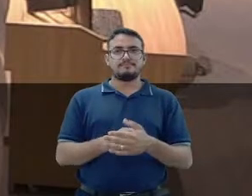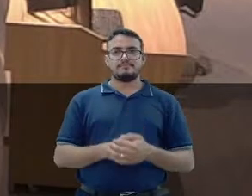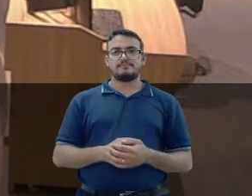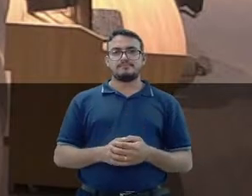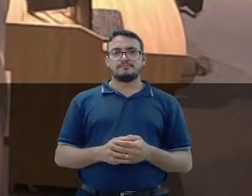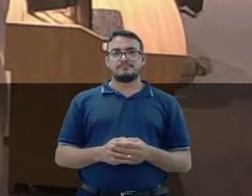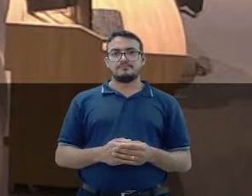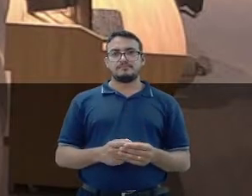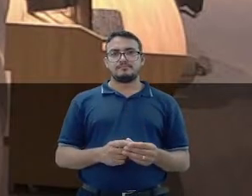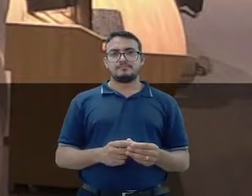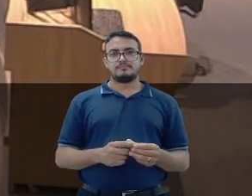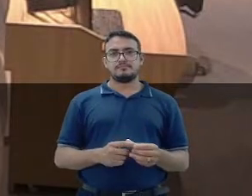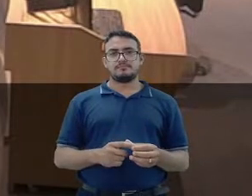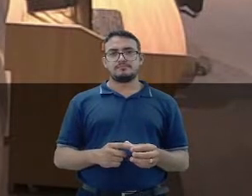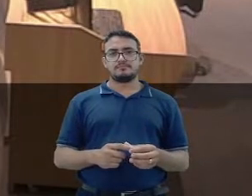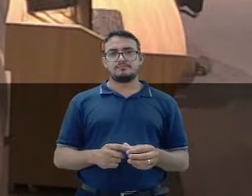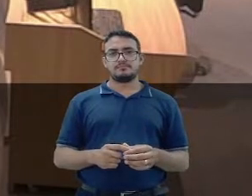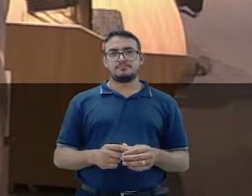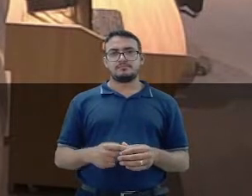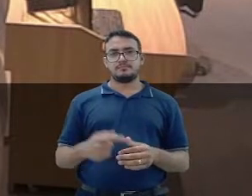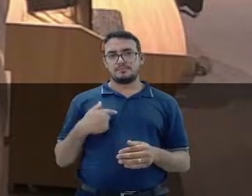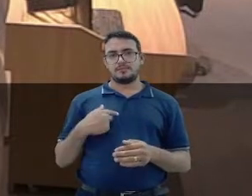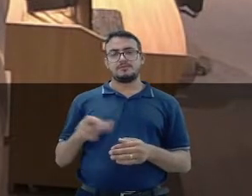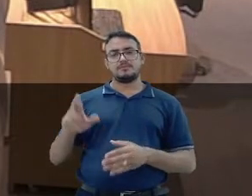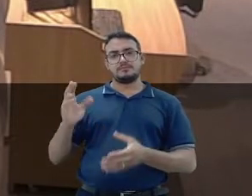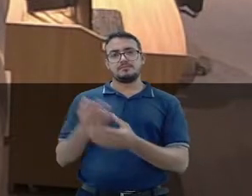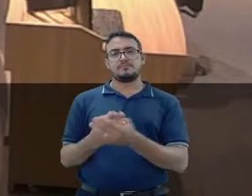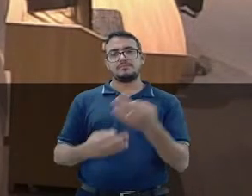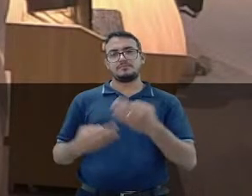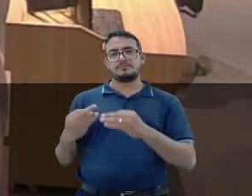Eu estou acompanhando o voto do relator, pedindo